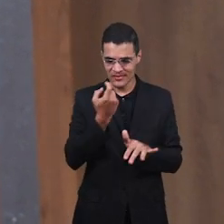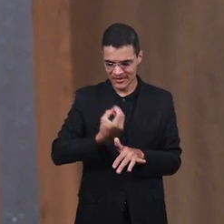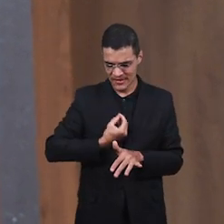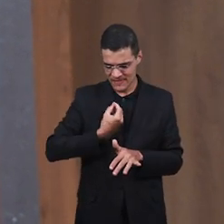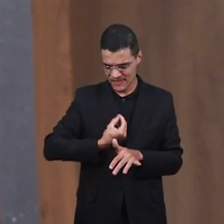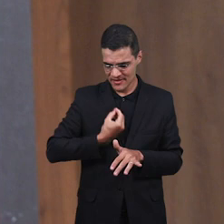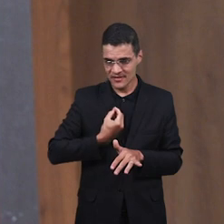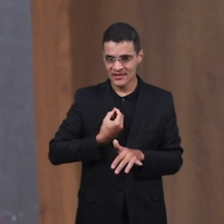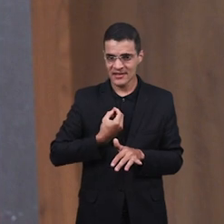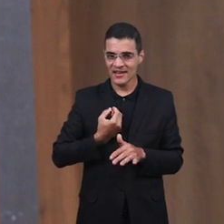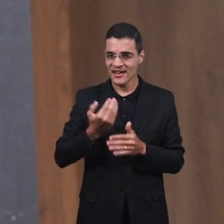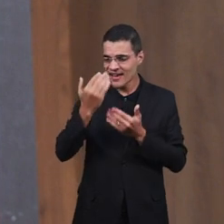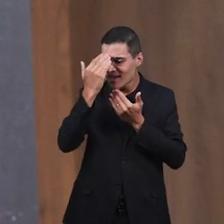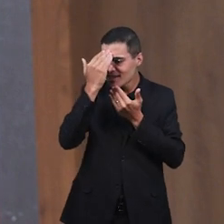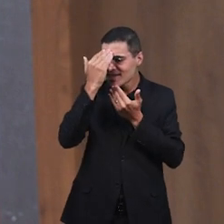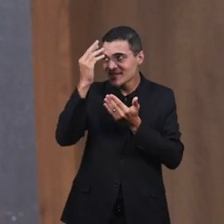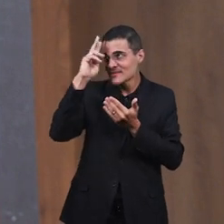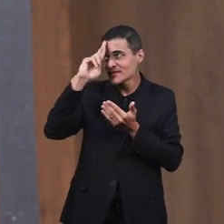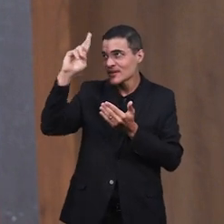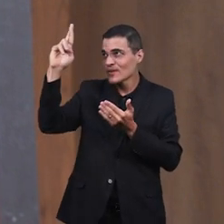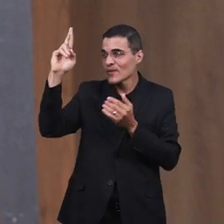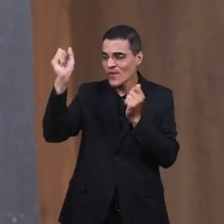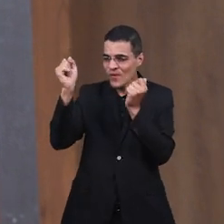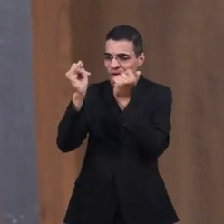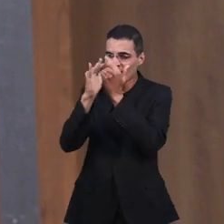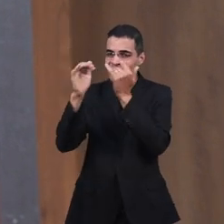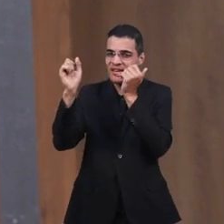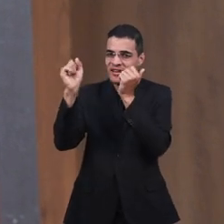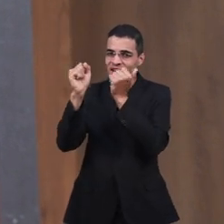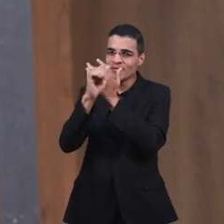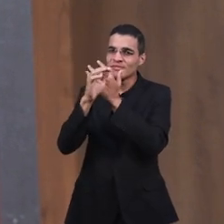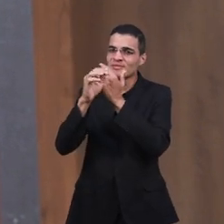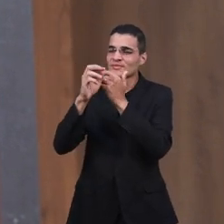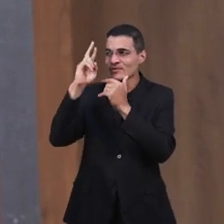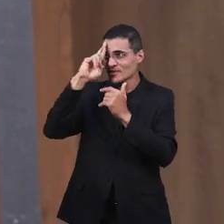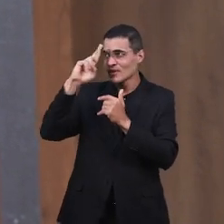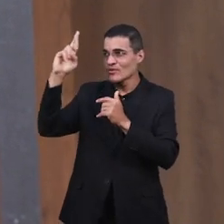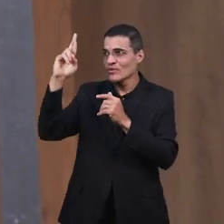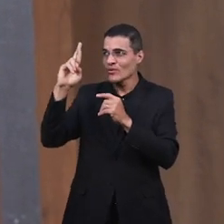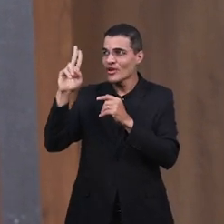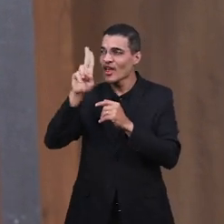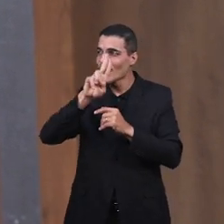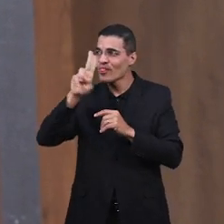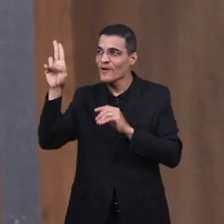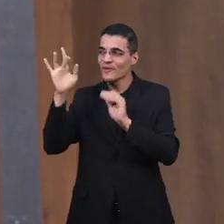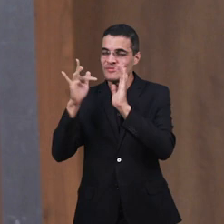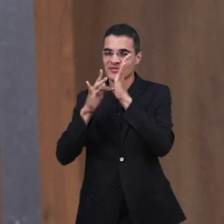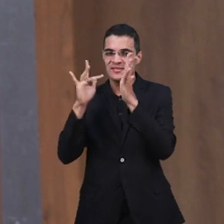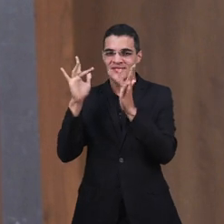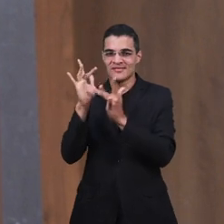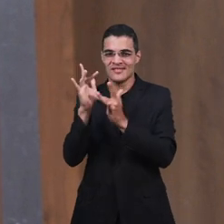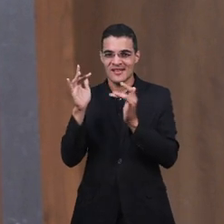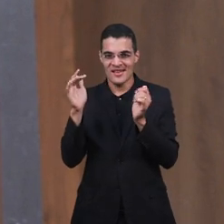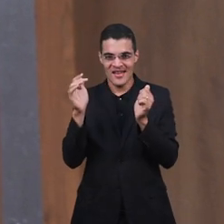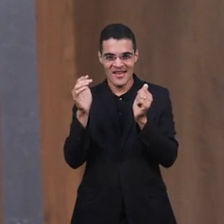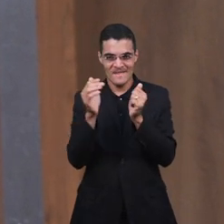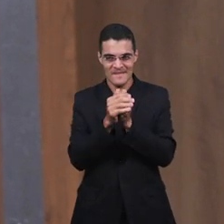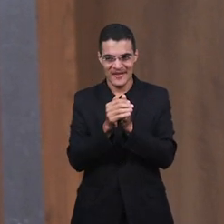dado às nossas vidas. Nós Te glorificamos, Senhor, Te bendizemos